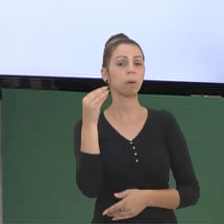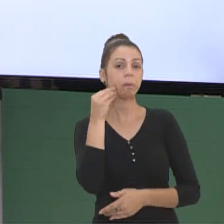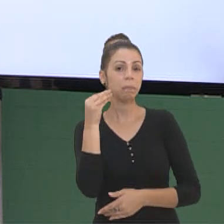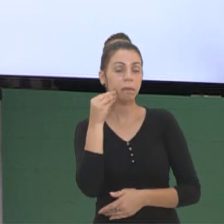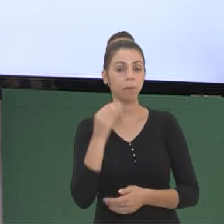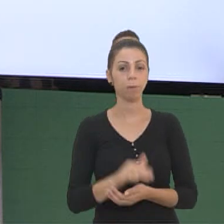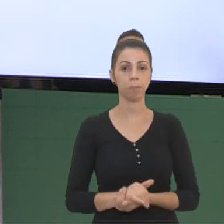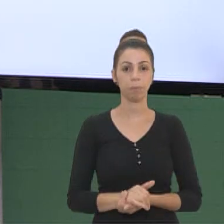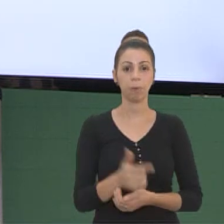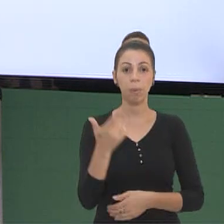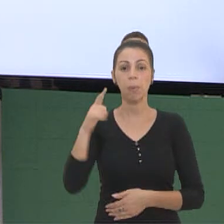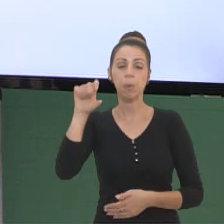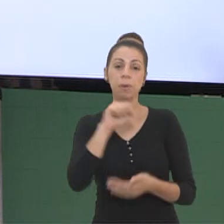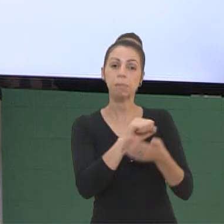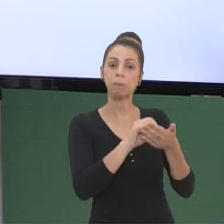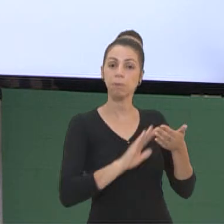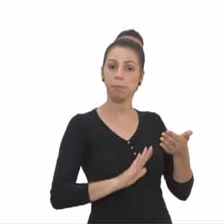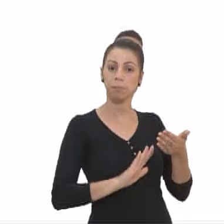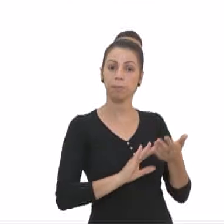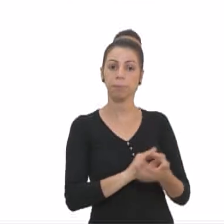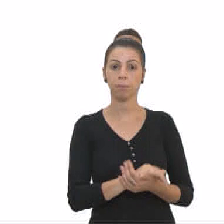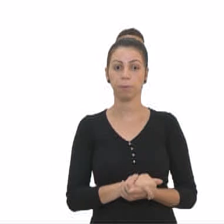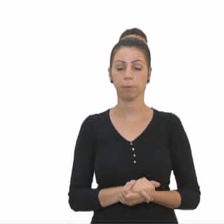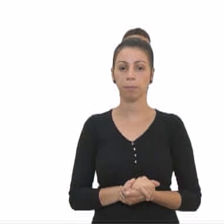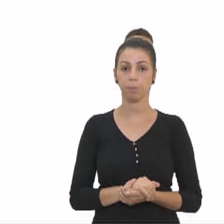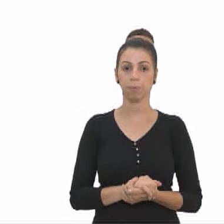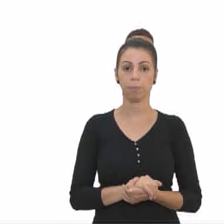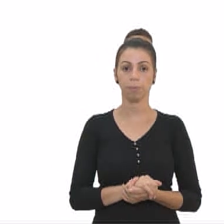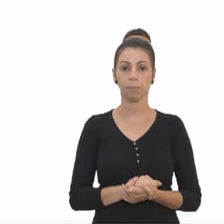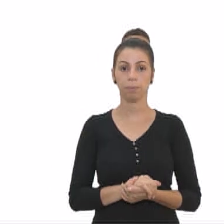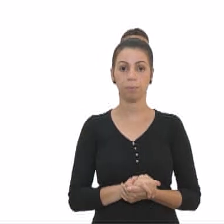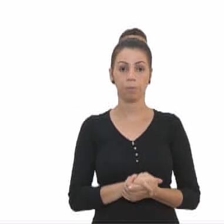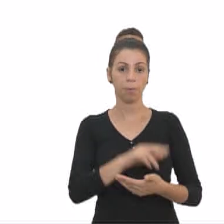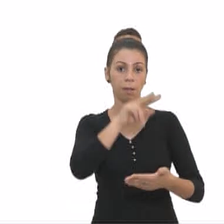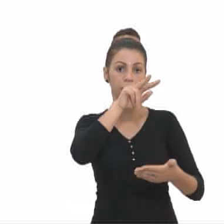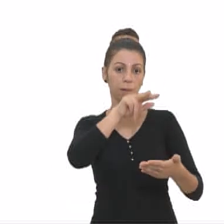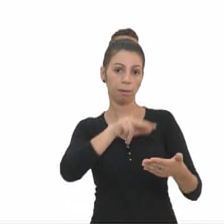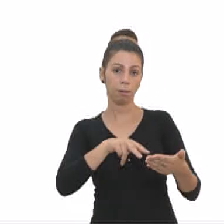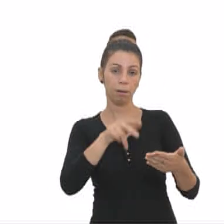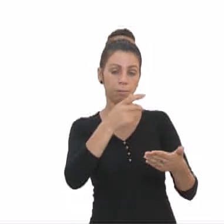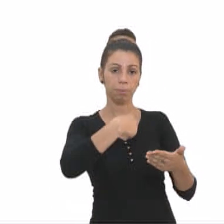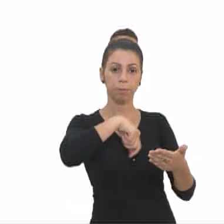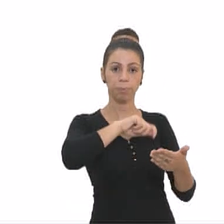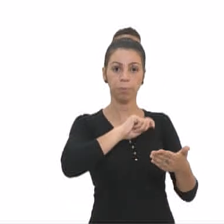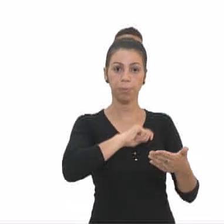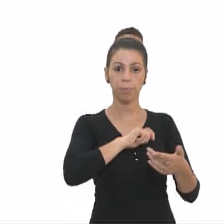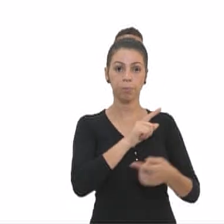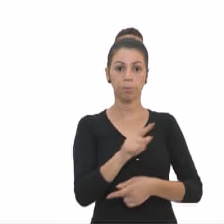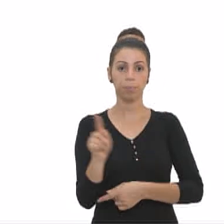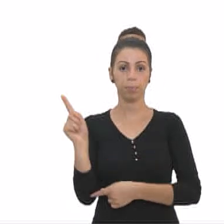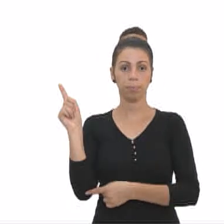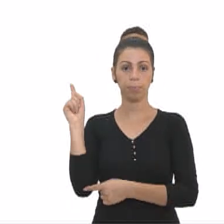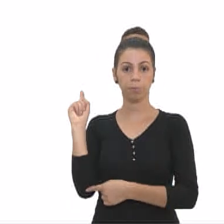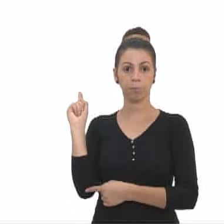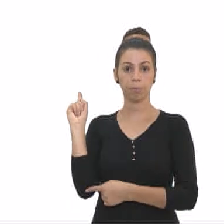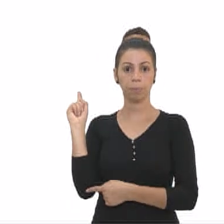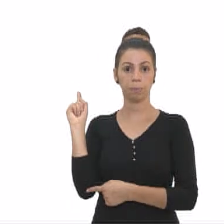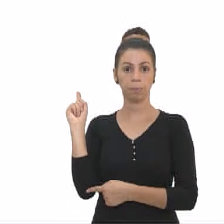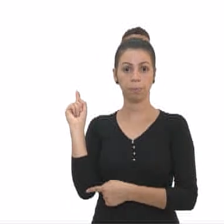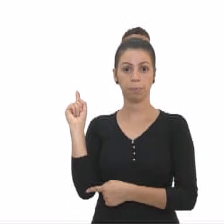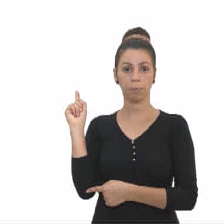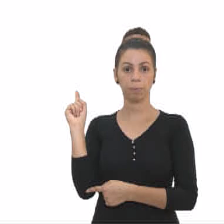Outra atividade. En el cómic, la voz de la conciencia